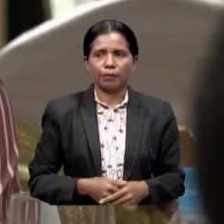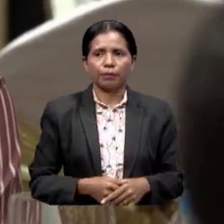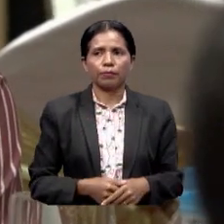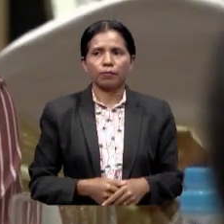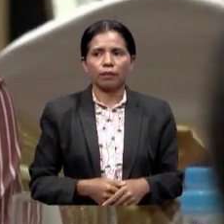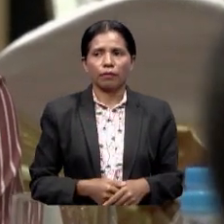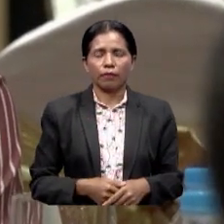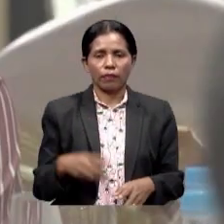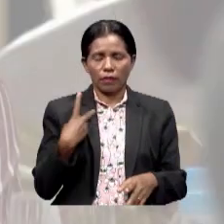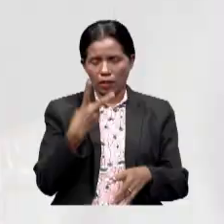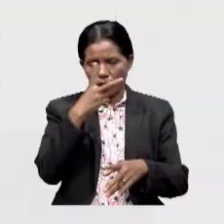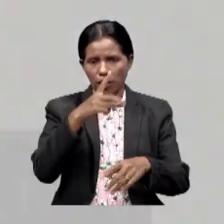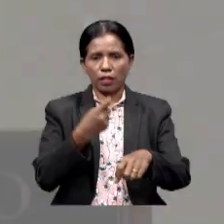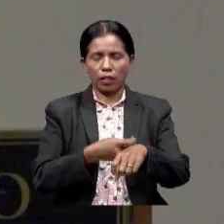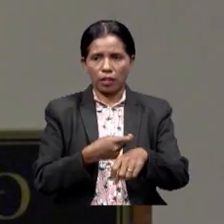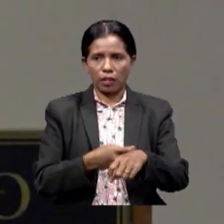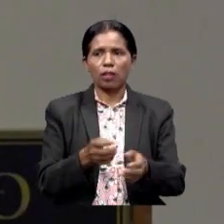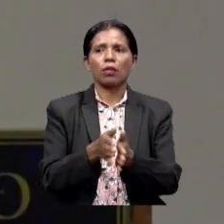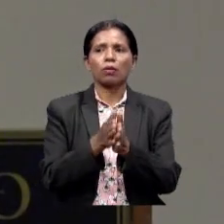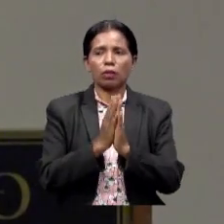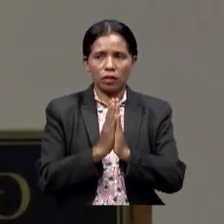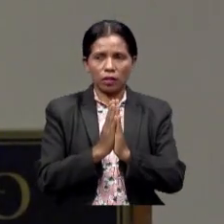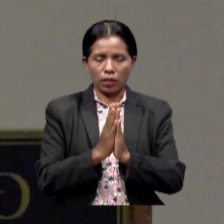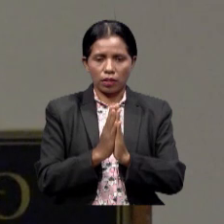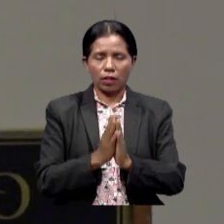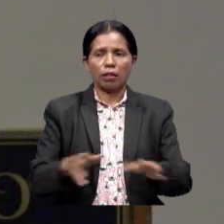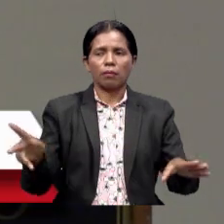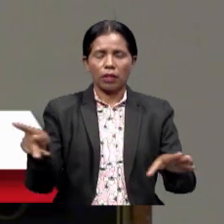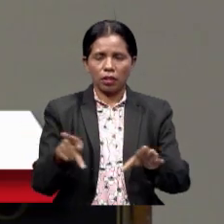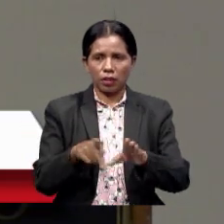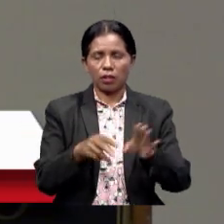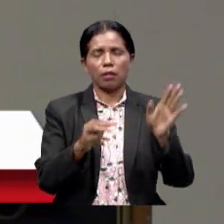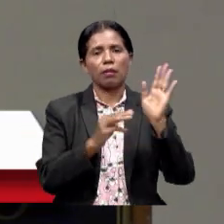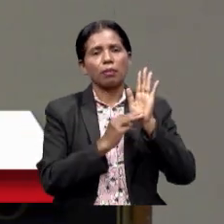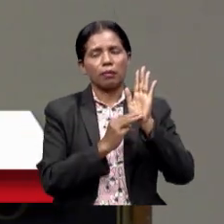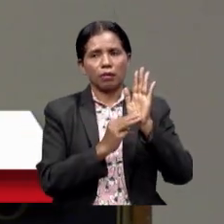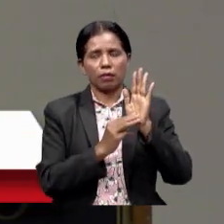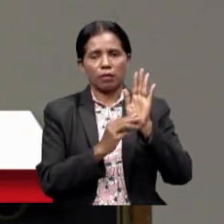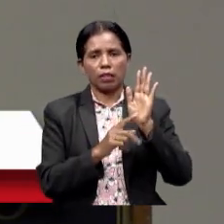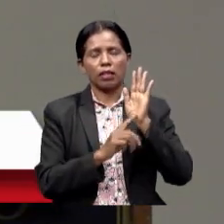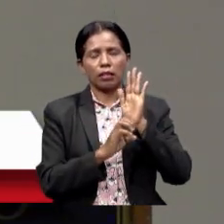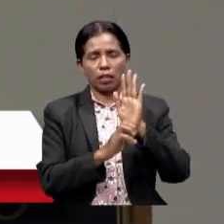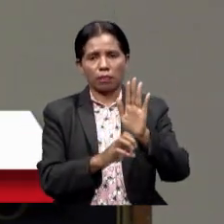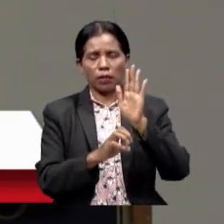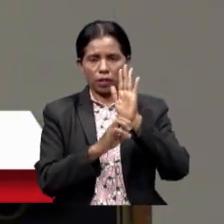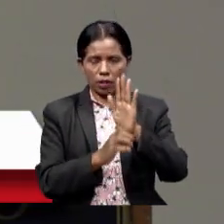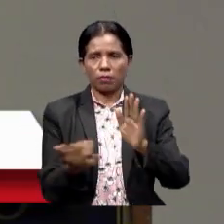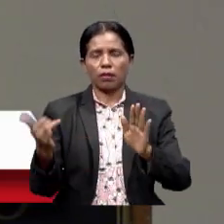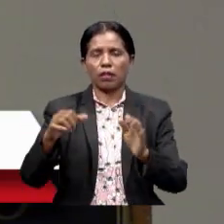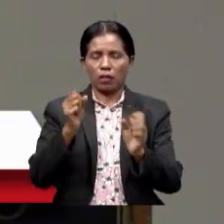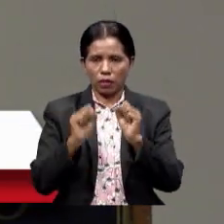Situasi baru ke izizi presensa modelo-modelo firma sira ansne atau